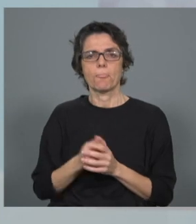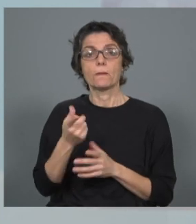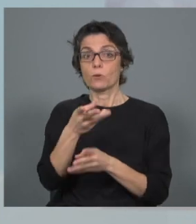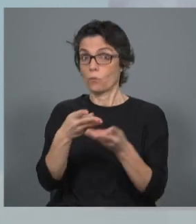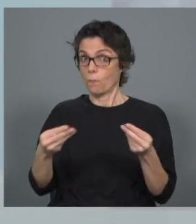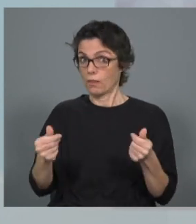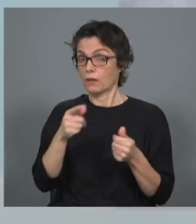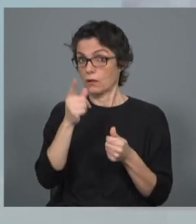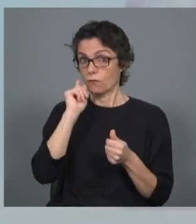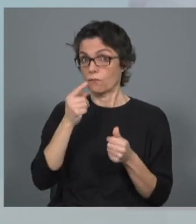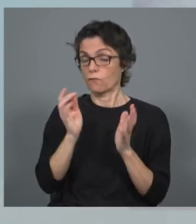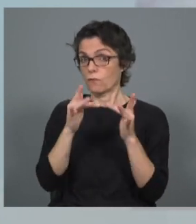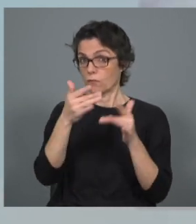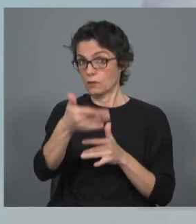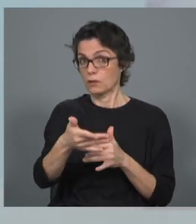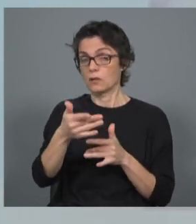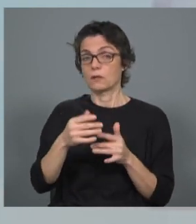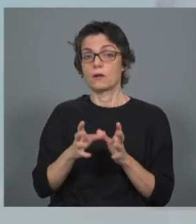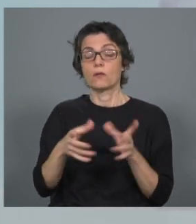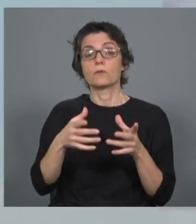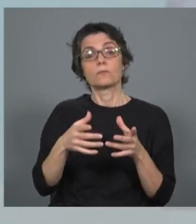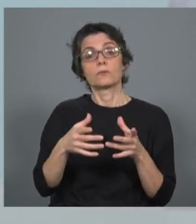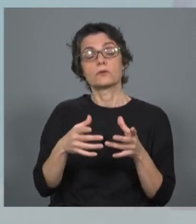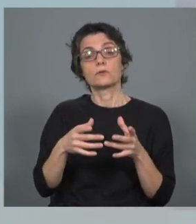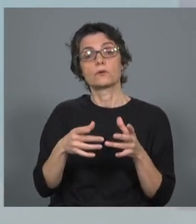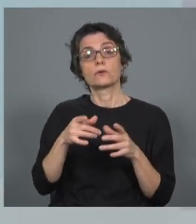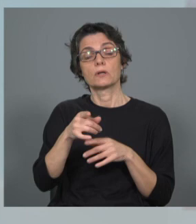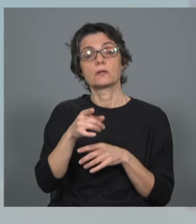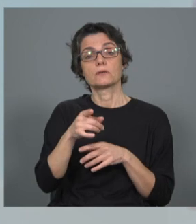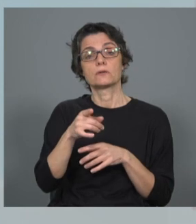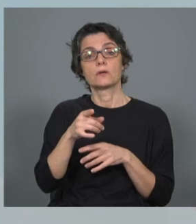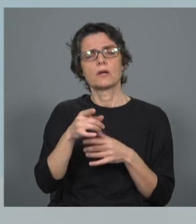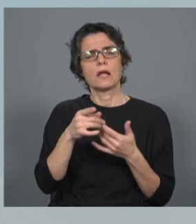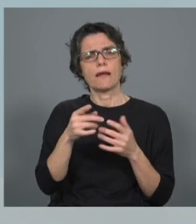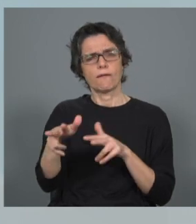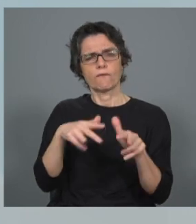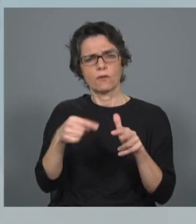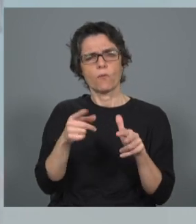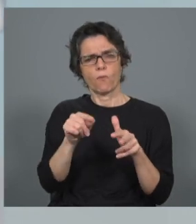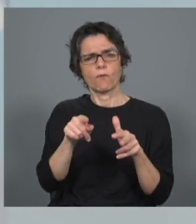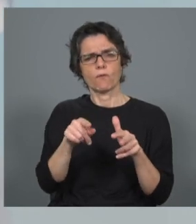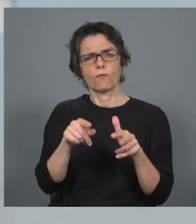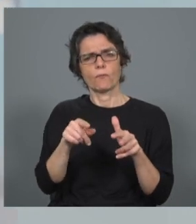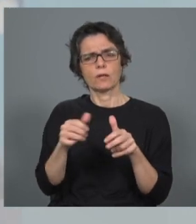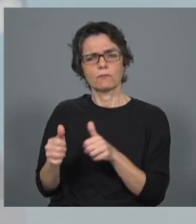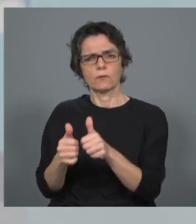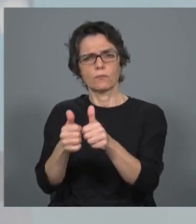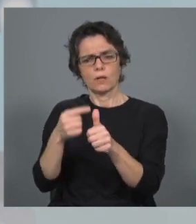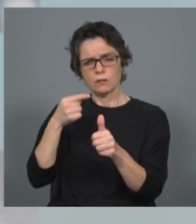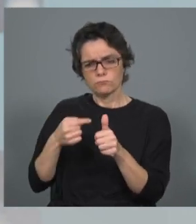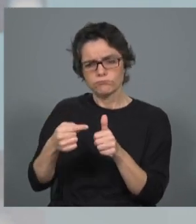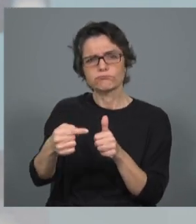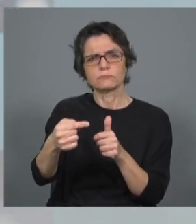materiais na página da internet da Comissão Episcopal Vocações e Ministérios, há um conjunto de vídeos também que vão acompanhar cada dia desta